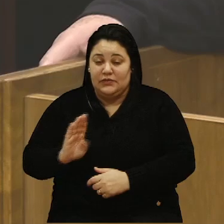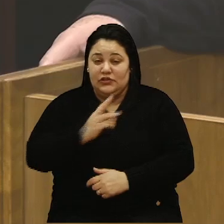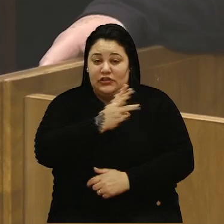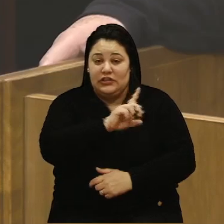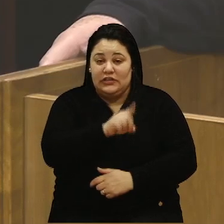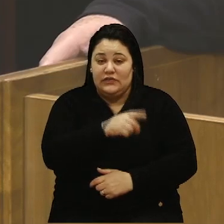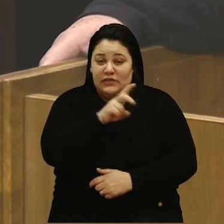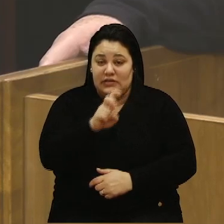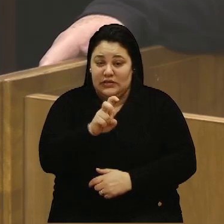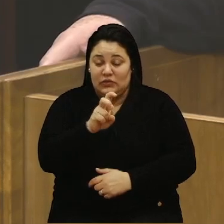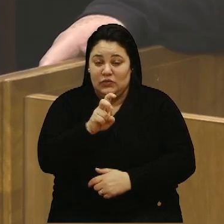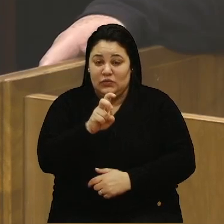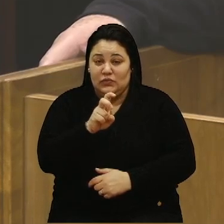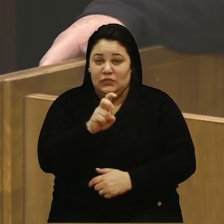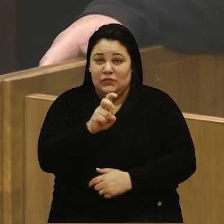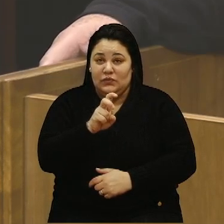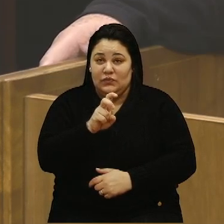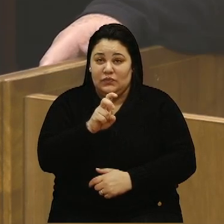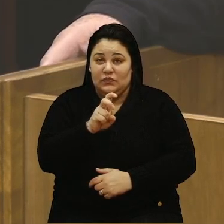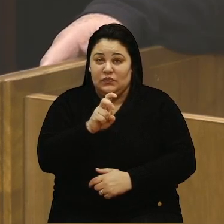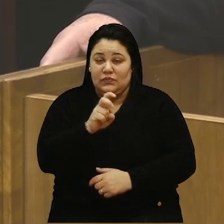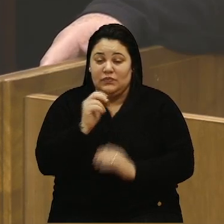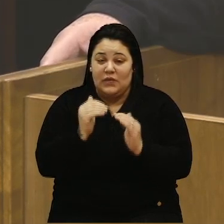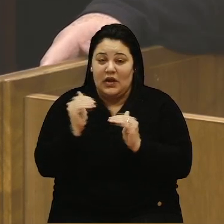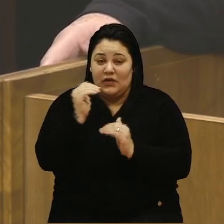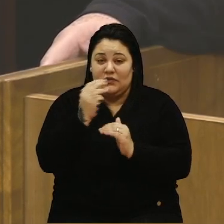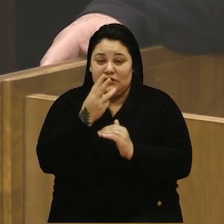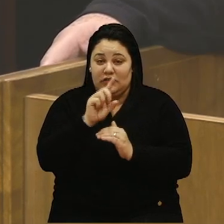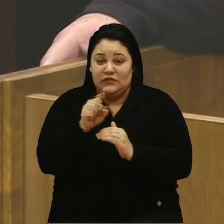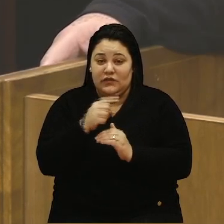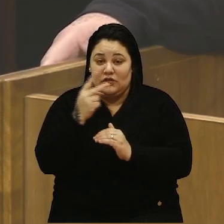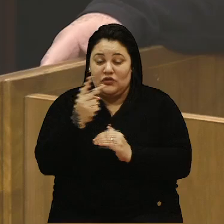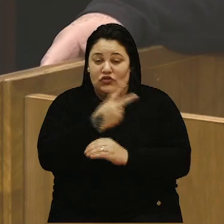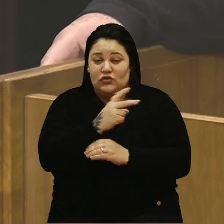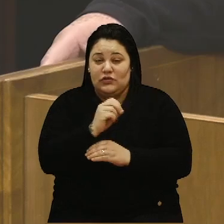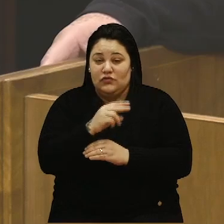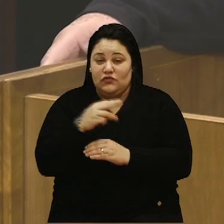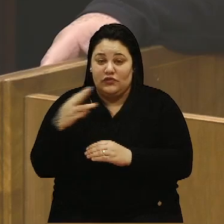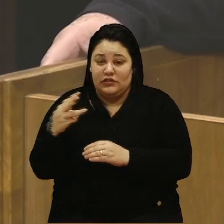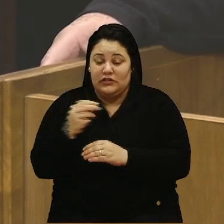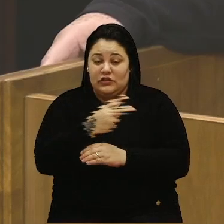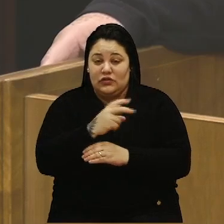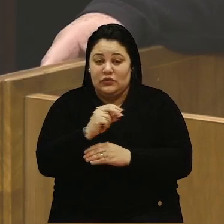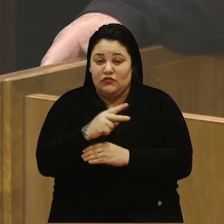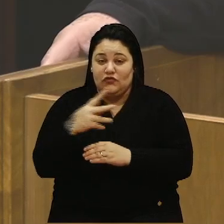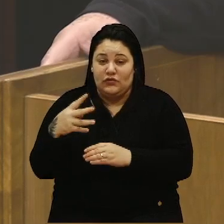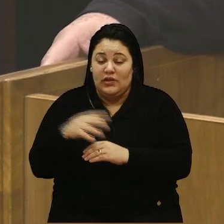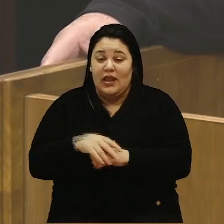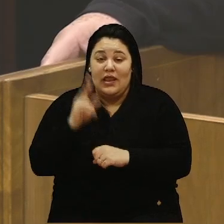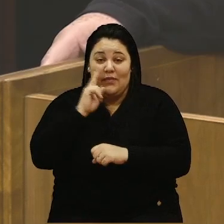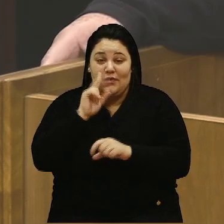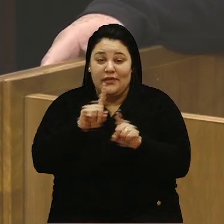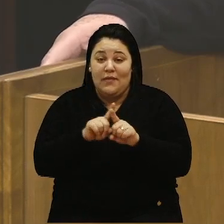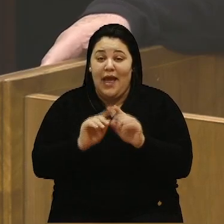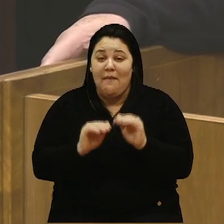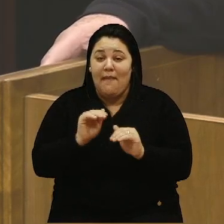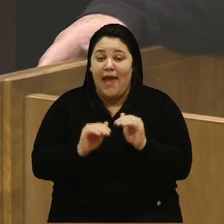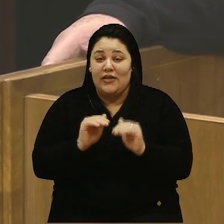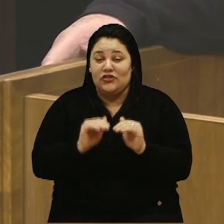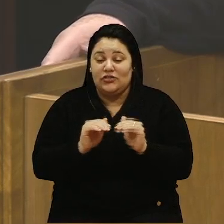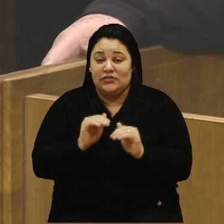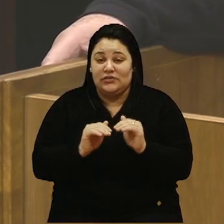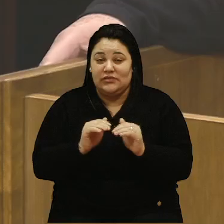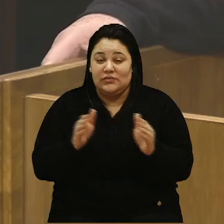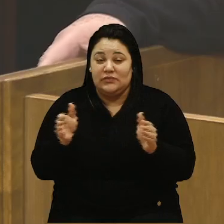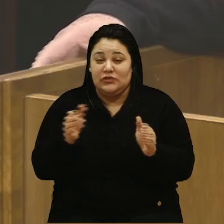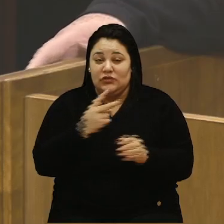3,5 acima de 3,2 de 2023 e 2024. Lembrando que a média entre